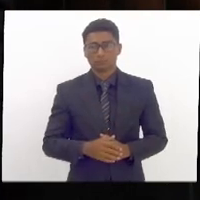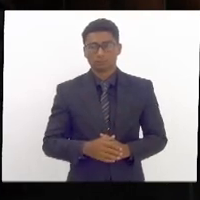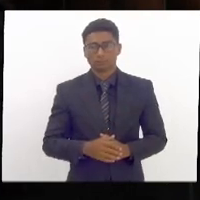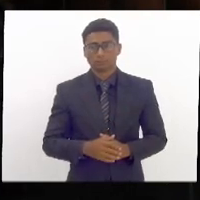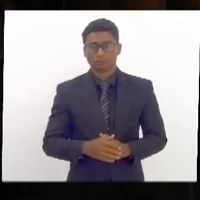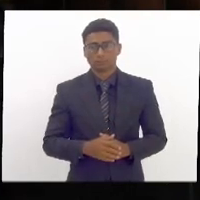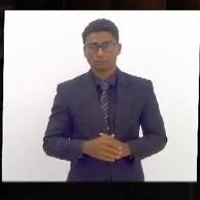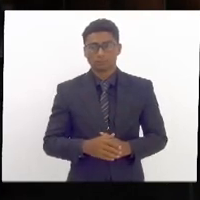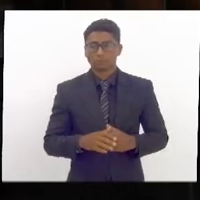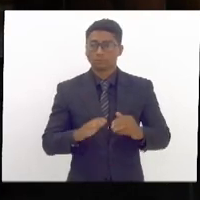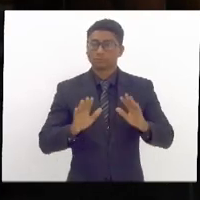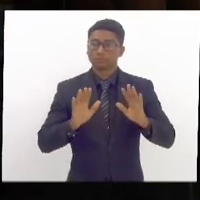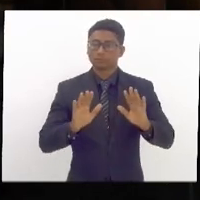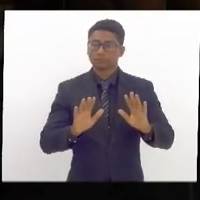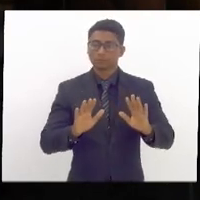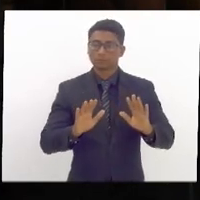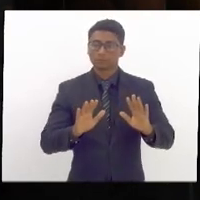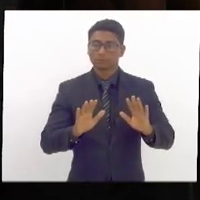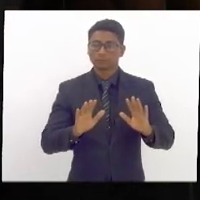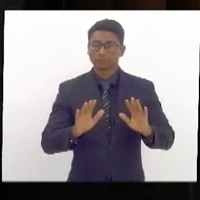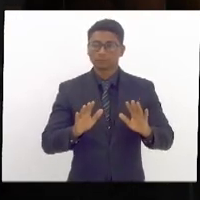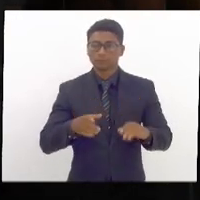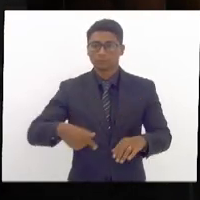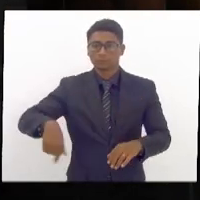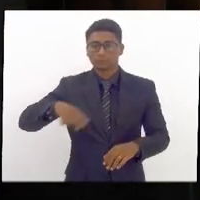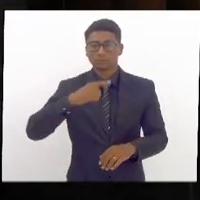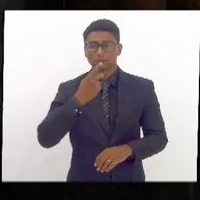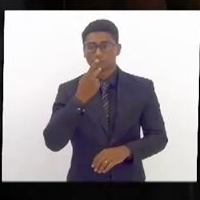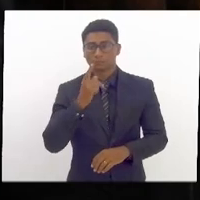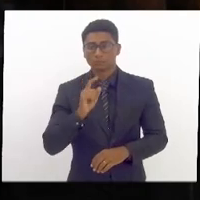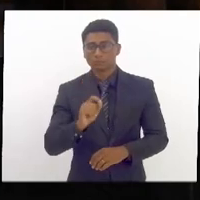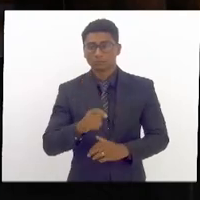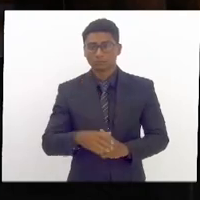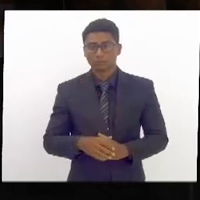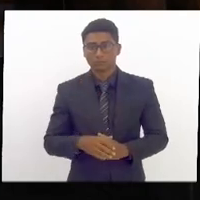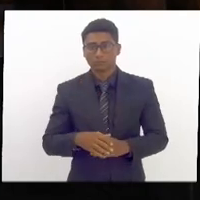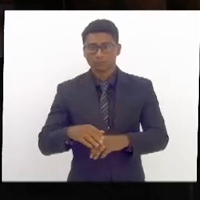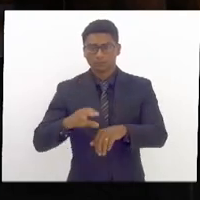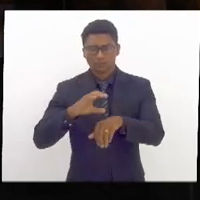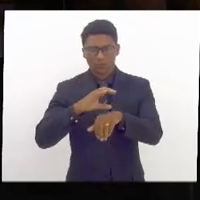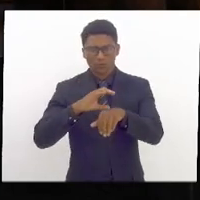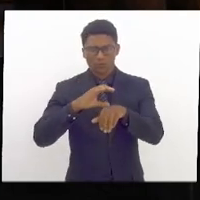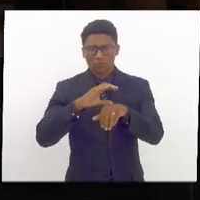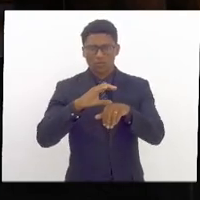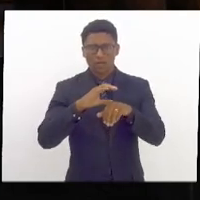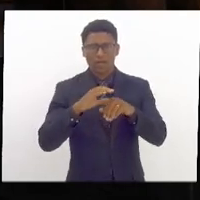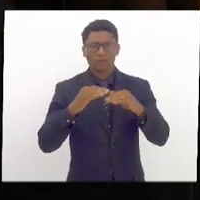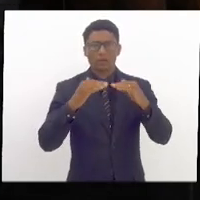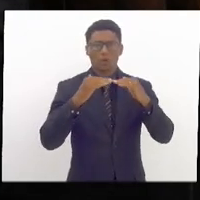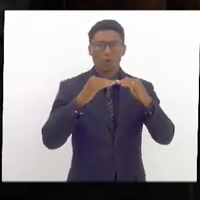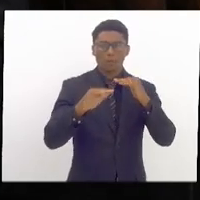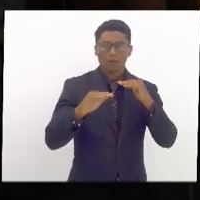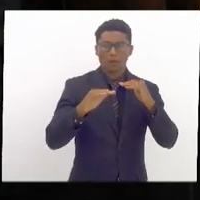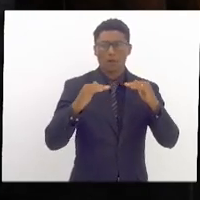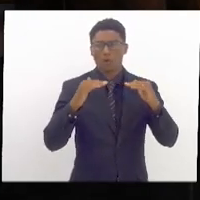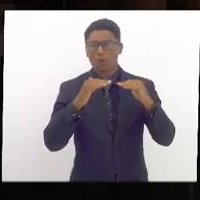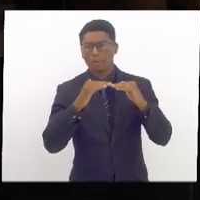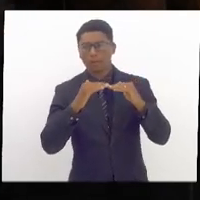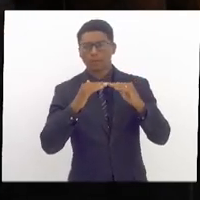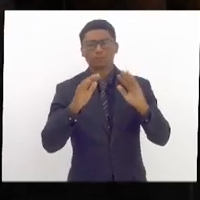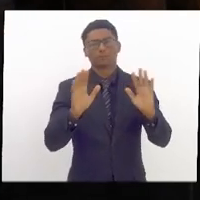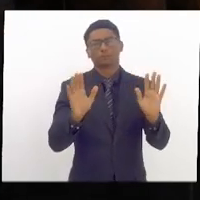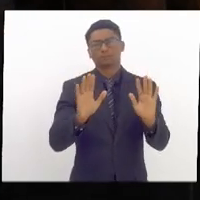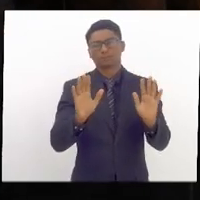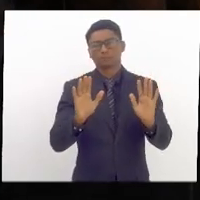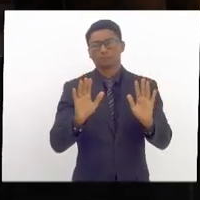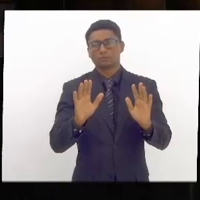Entretanto, não é sobre forma que a gente quer falar. Não é sobre constitucionalidade que a gente quer falar. Aqui o deputado